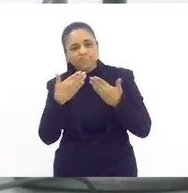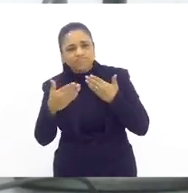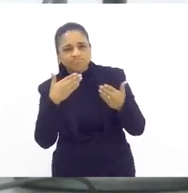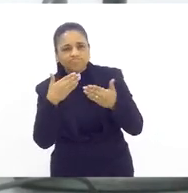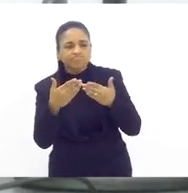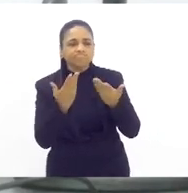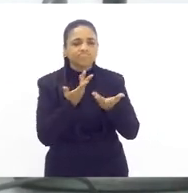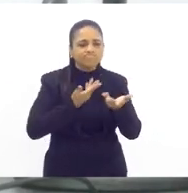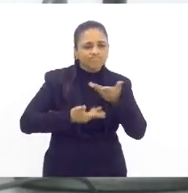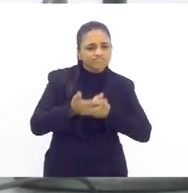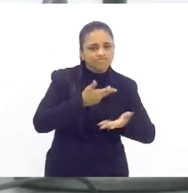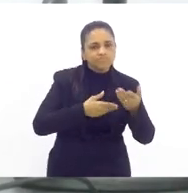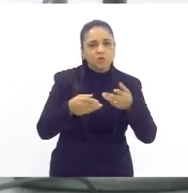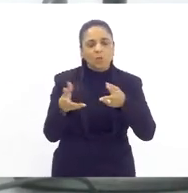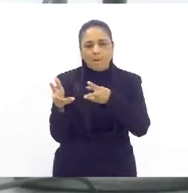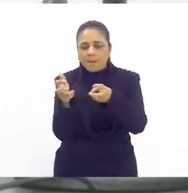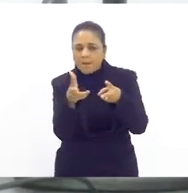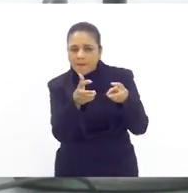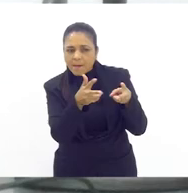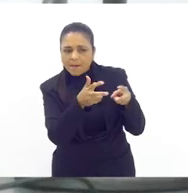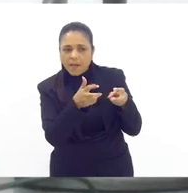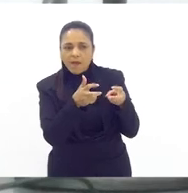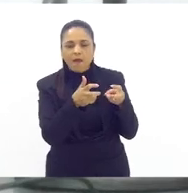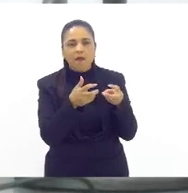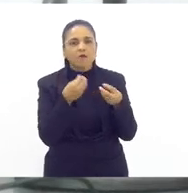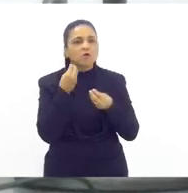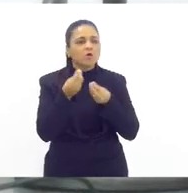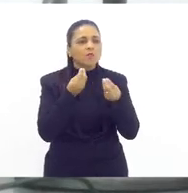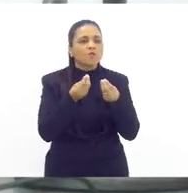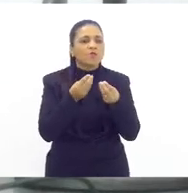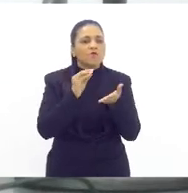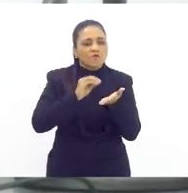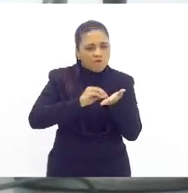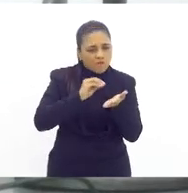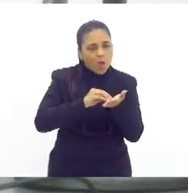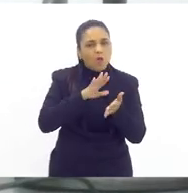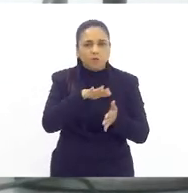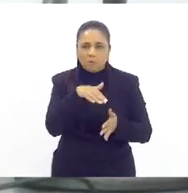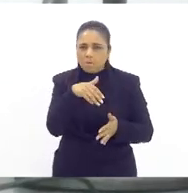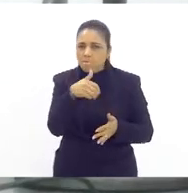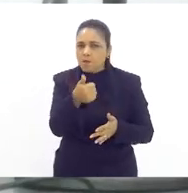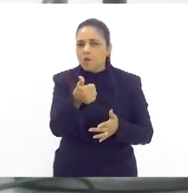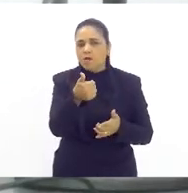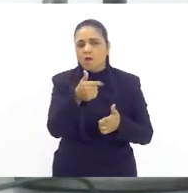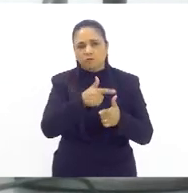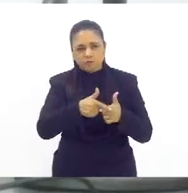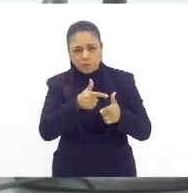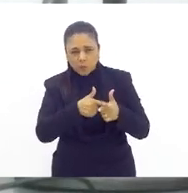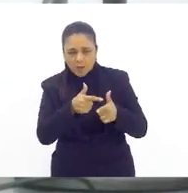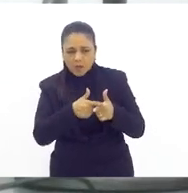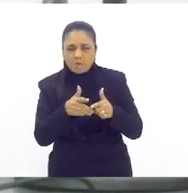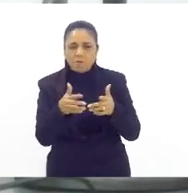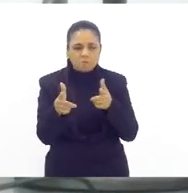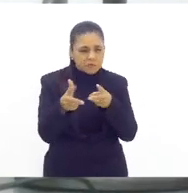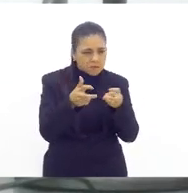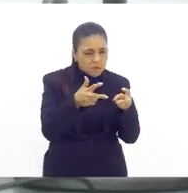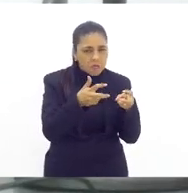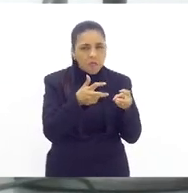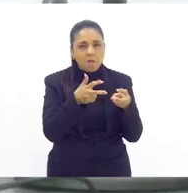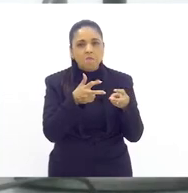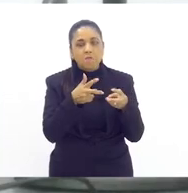conseguimos perceber né as condições ainda que precisam bastante melhorar entendemos que aquilo dali Foi algo